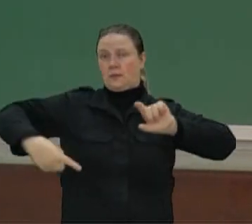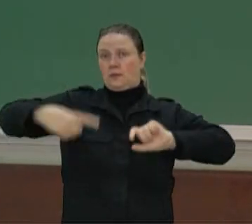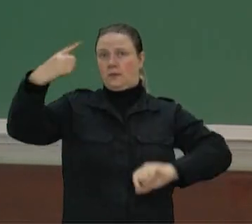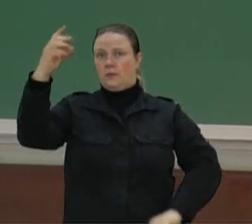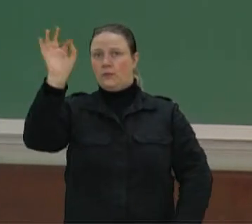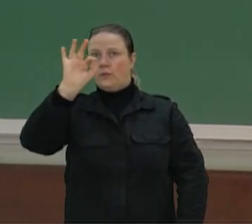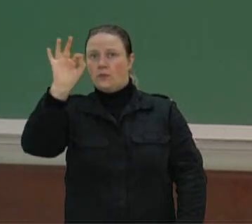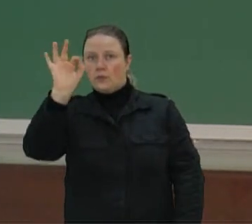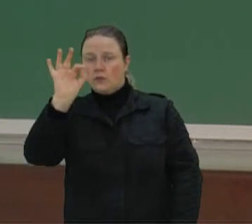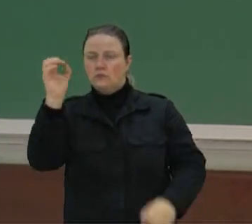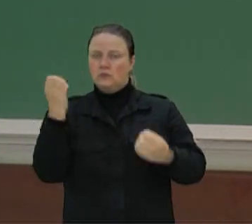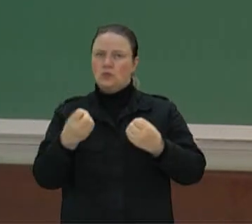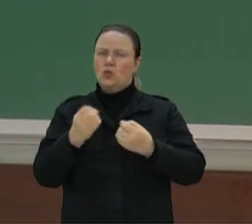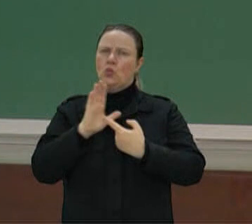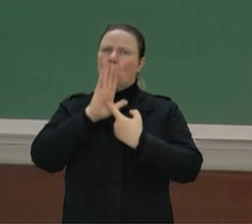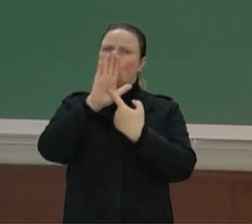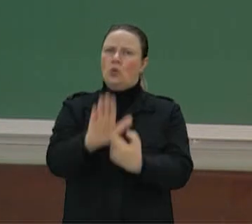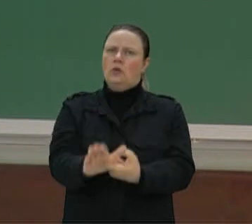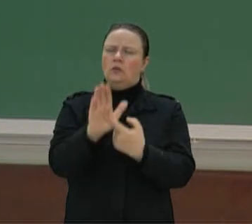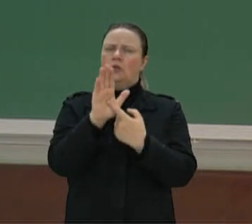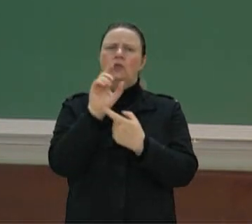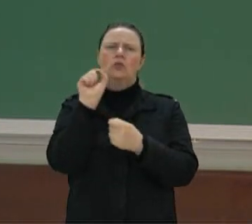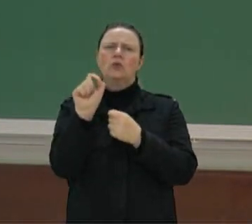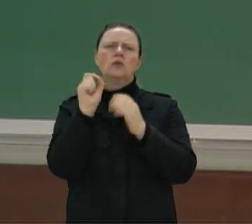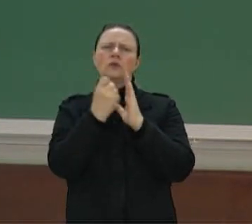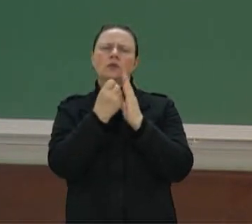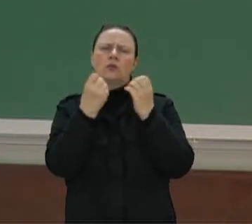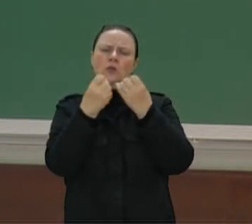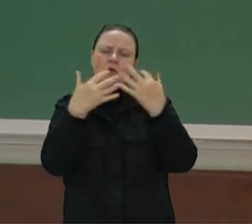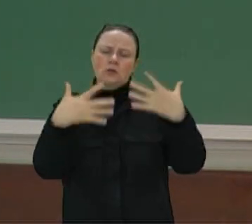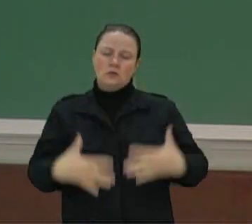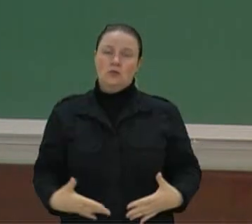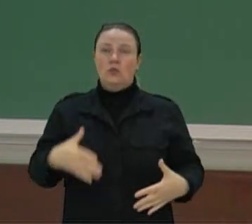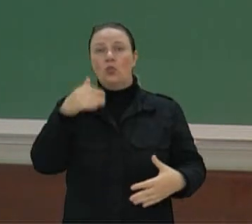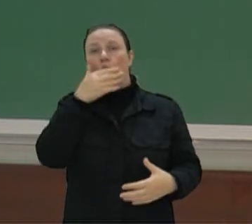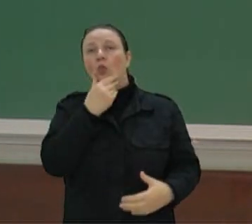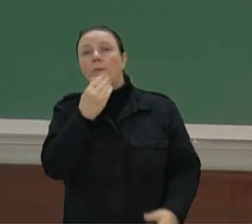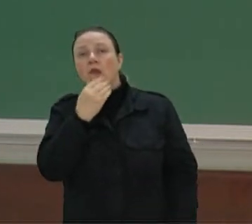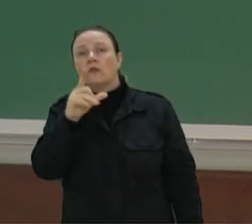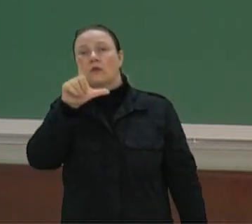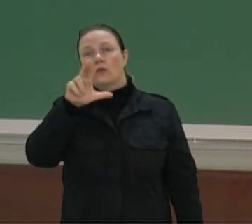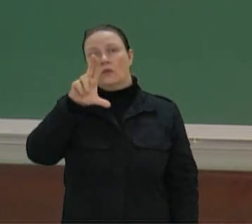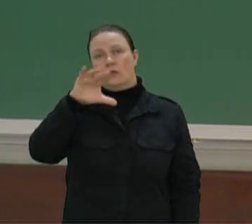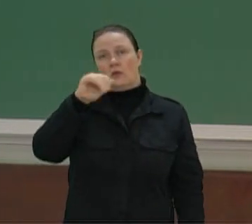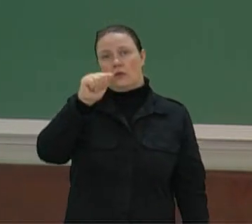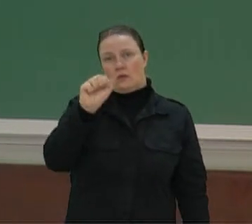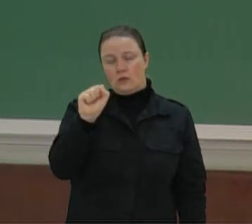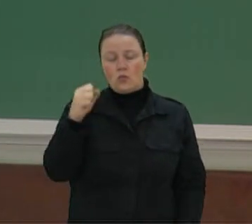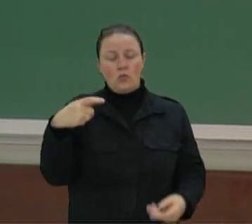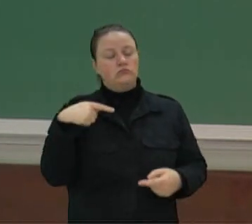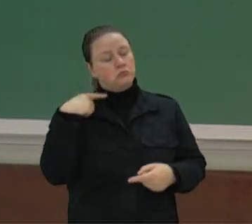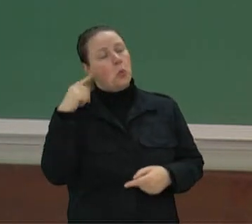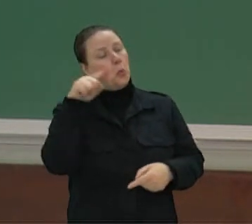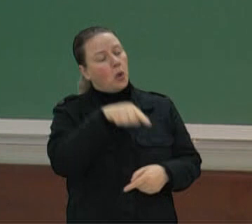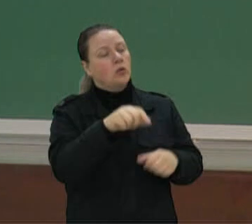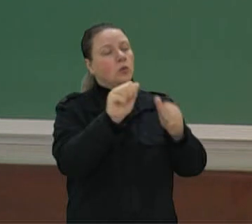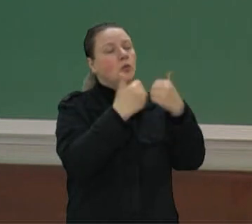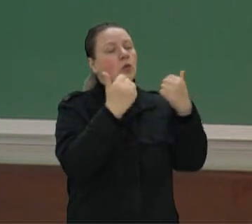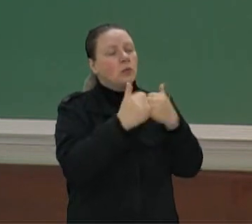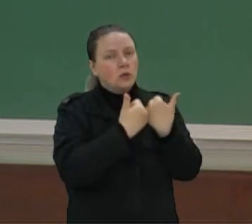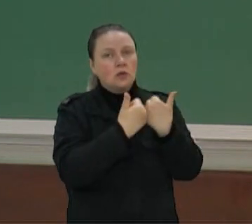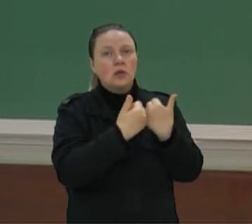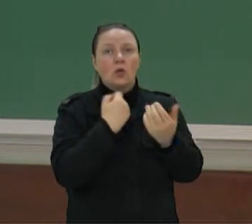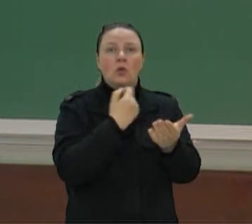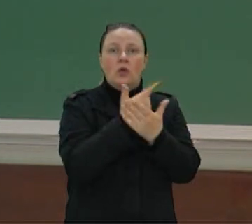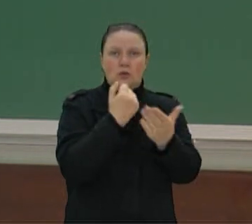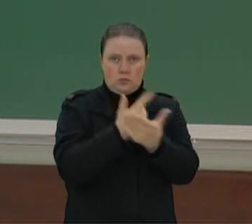situação descrita. O que foi descrito? Que Lucas foi à padaria e comprou alguma coisa. Vamos voltar ao slide?